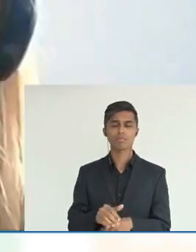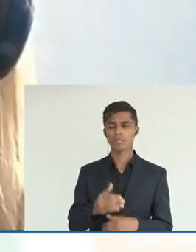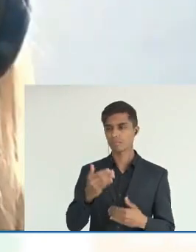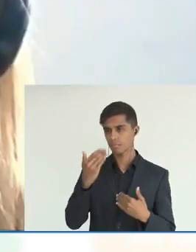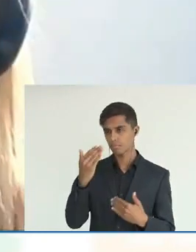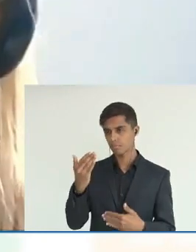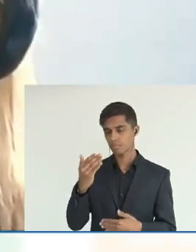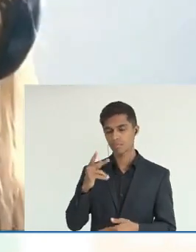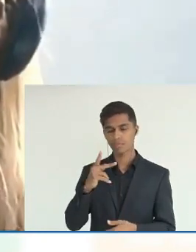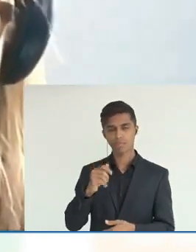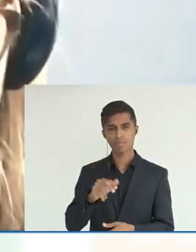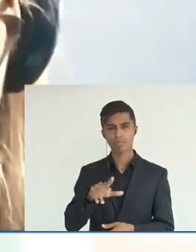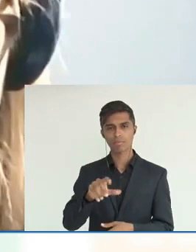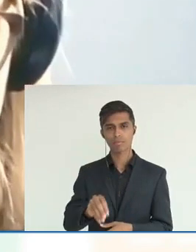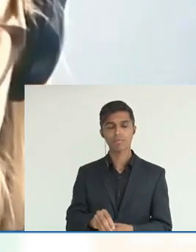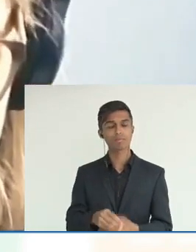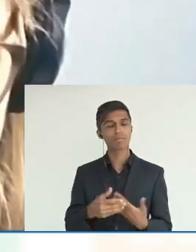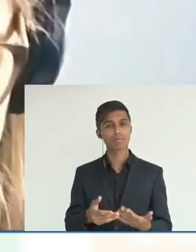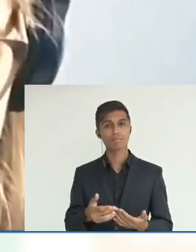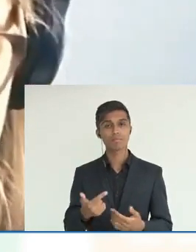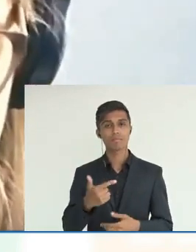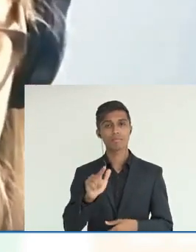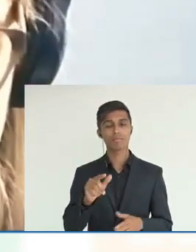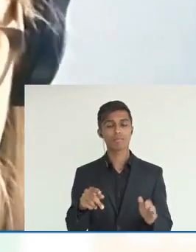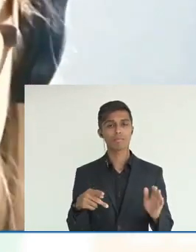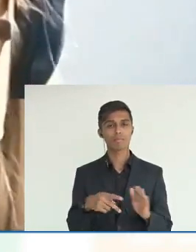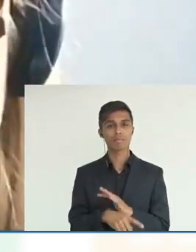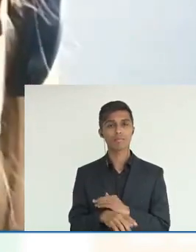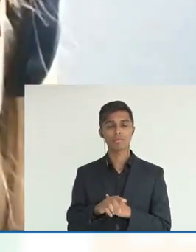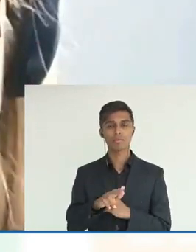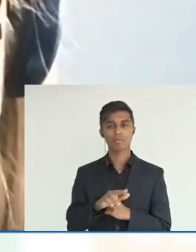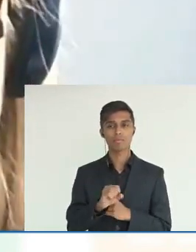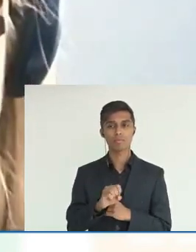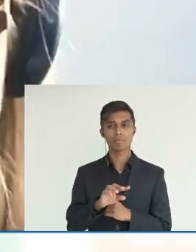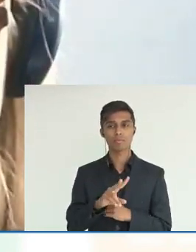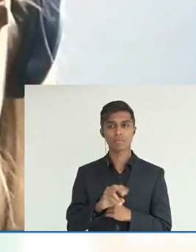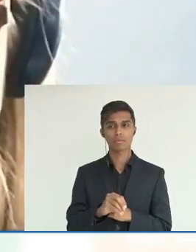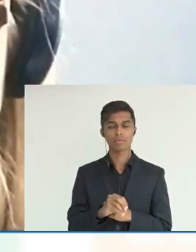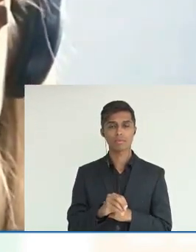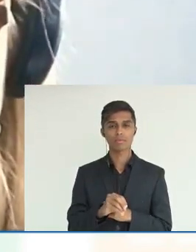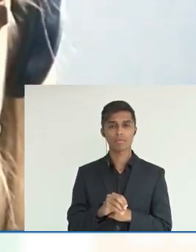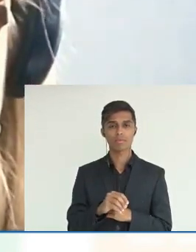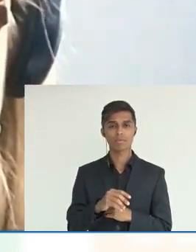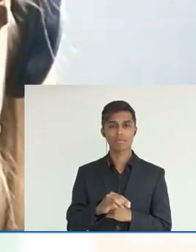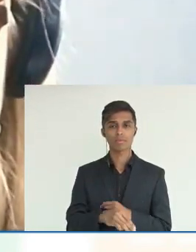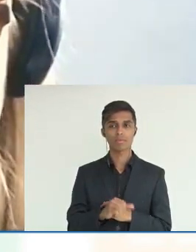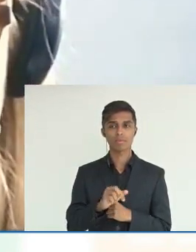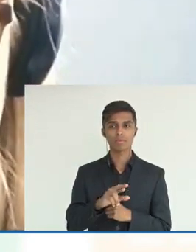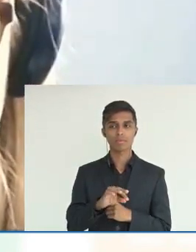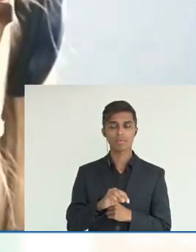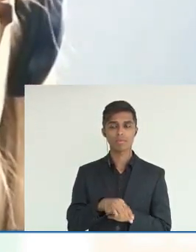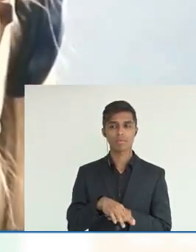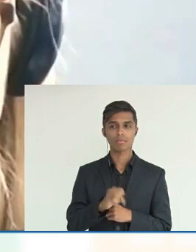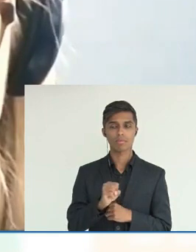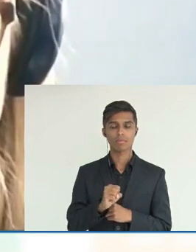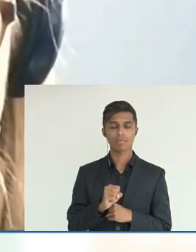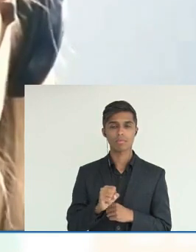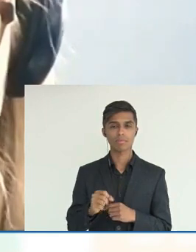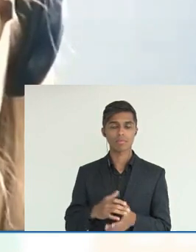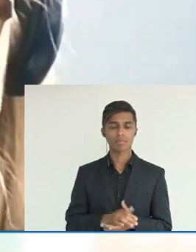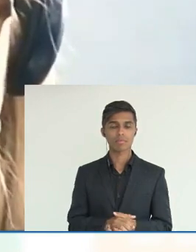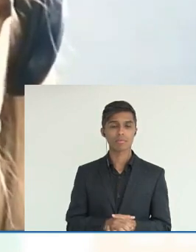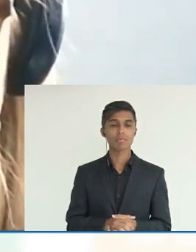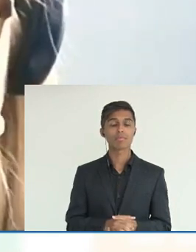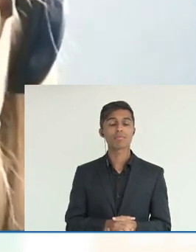Obrigada, Paulo. Eu tenho mais uma pergunta. Gustavo Martinez, da BSA de São Caetano do Sul,